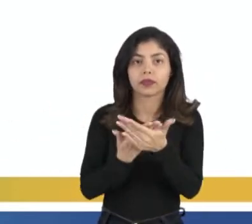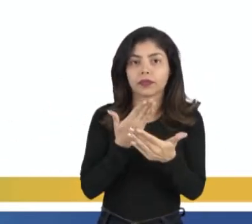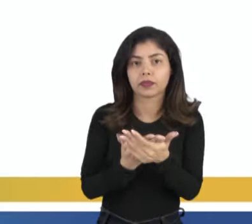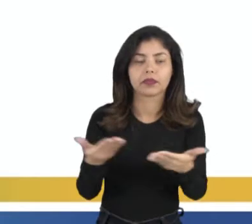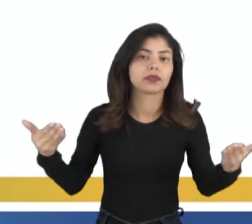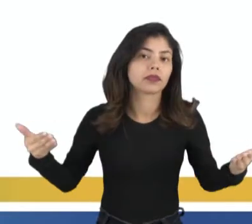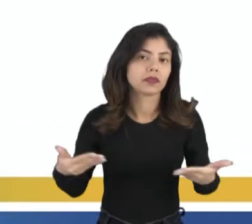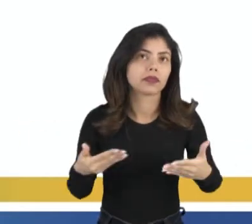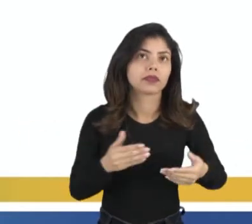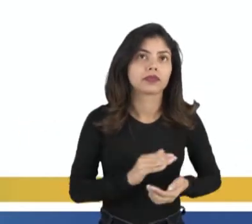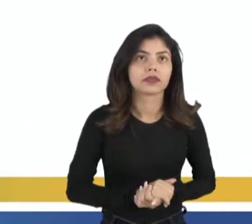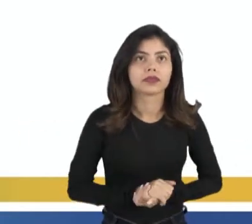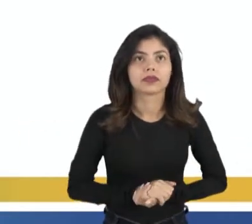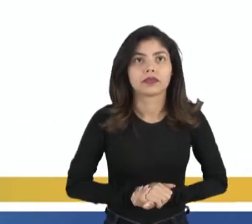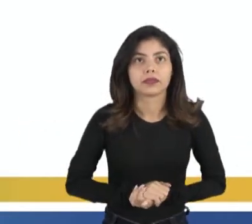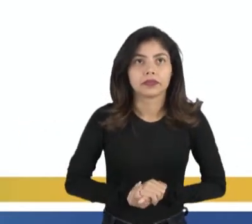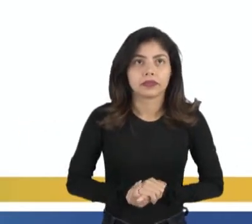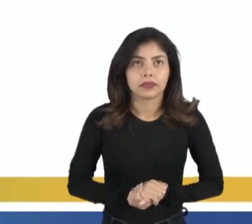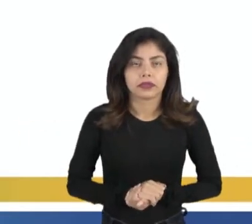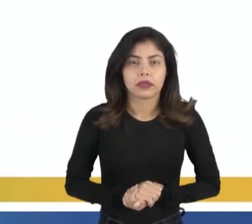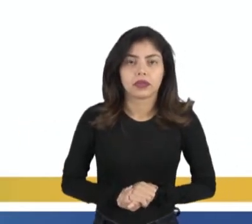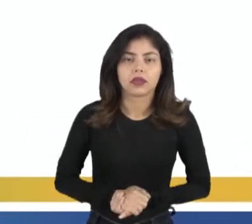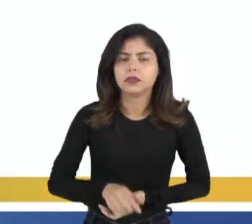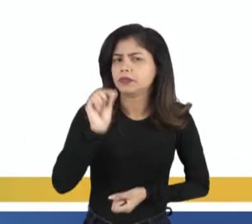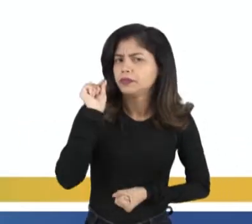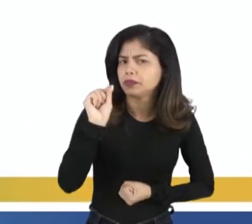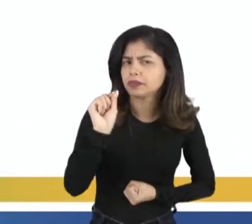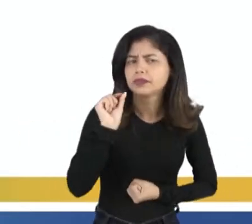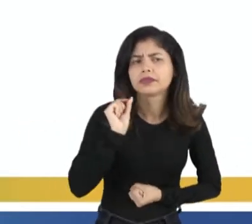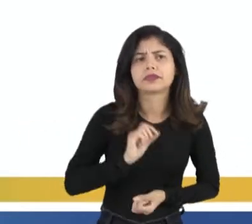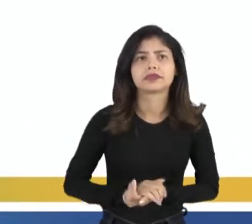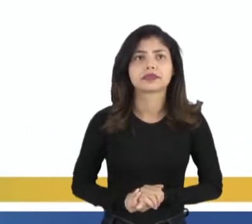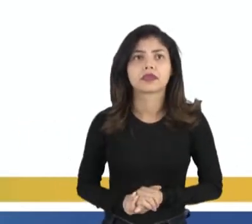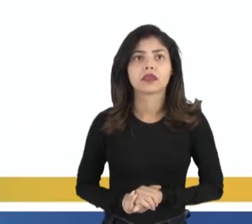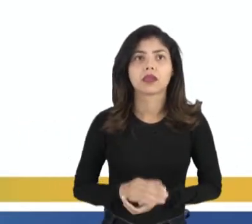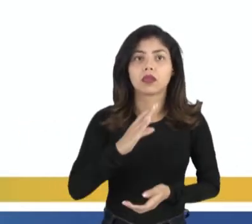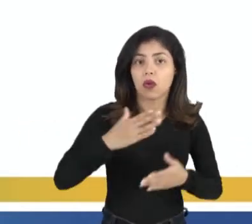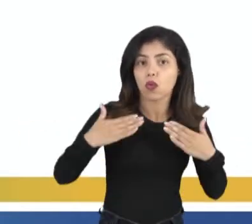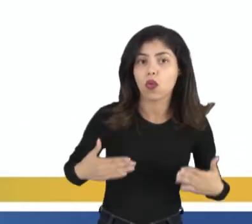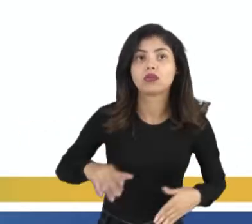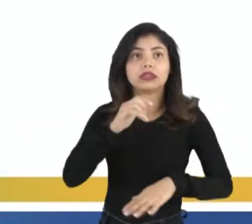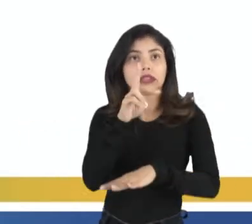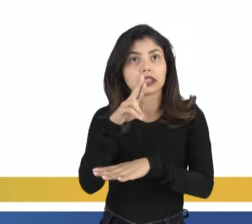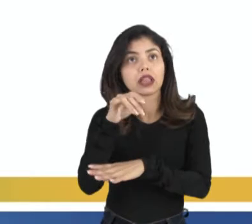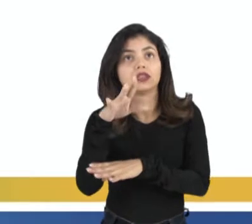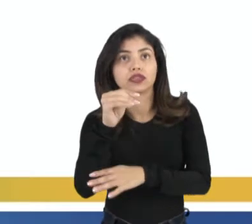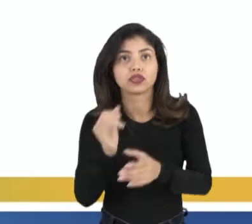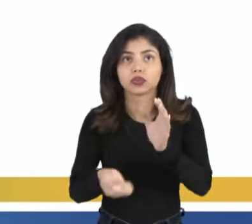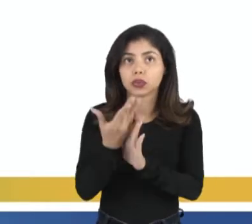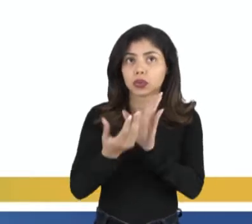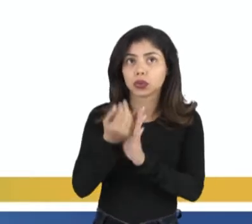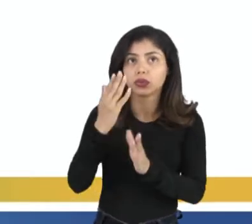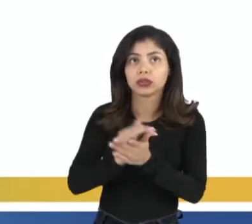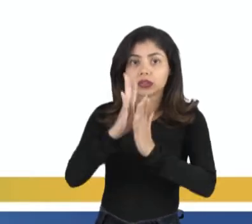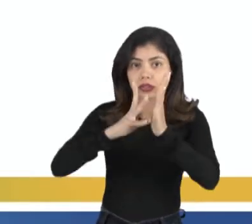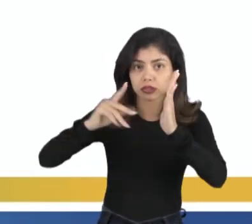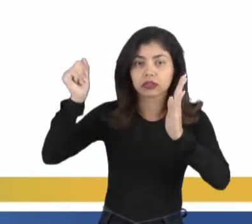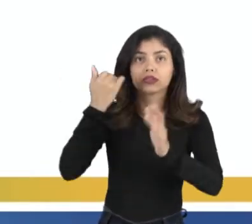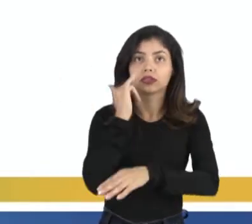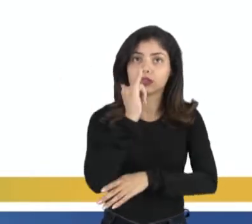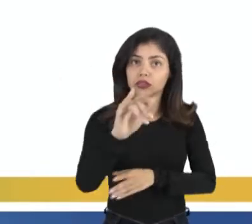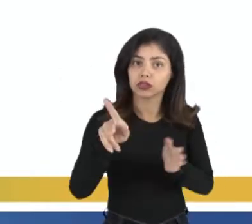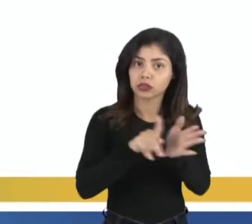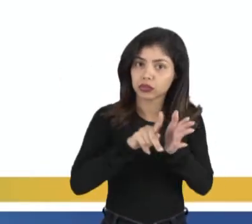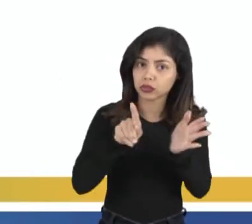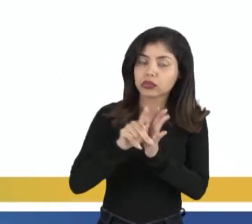Cruzeiro nessa aula bom então Vamos definir o que é uma estrela tá uma estrela é um corpo celeste produtor emissor de energia